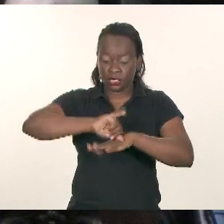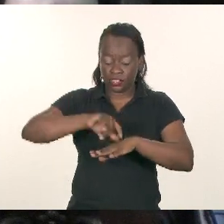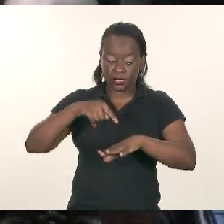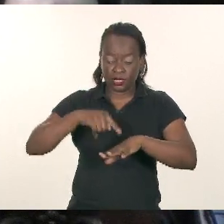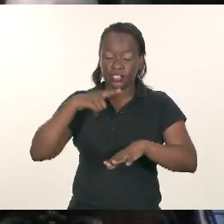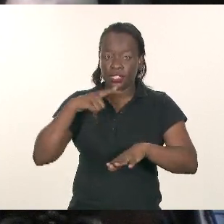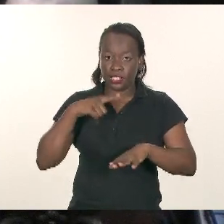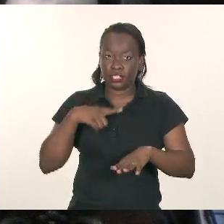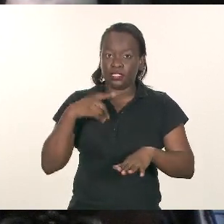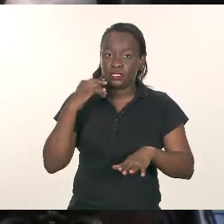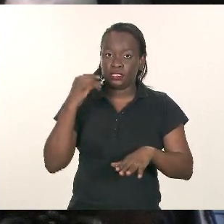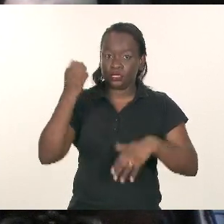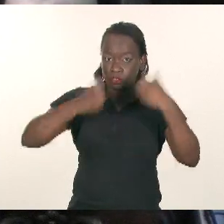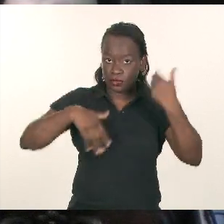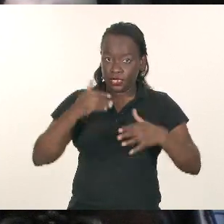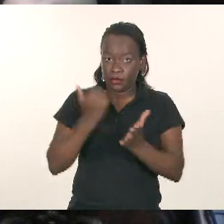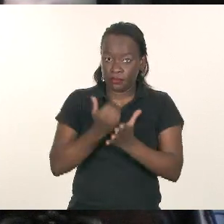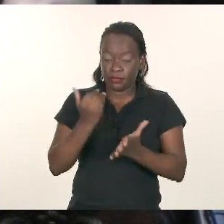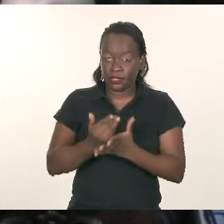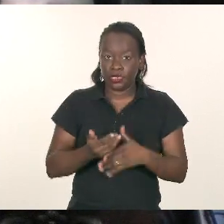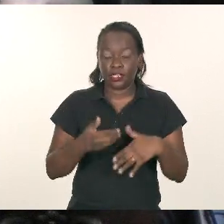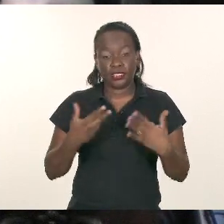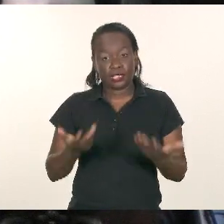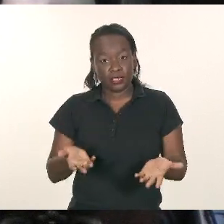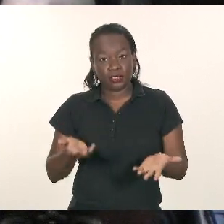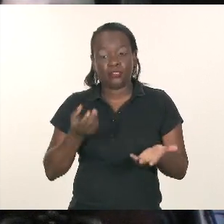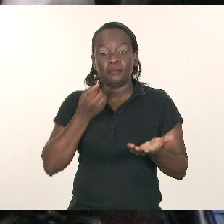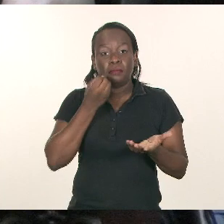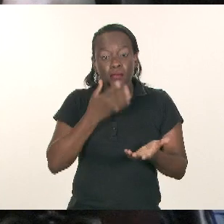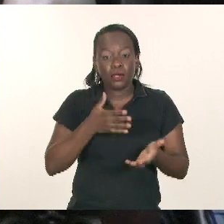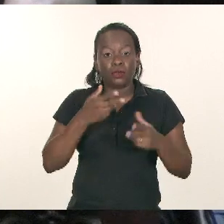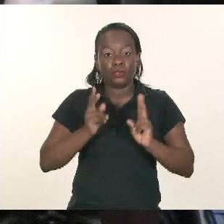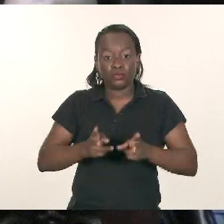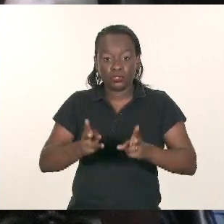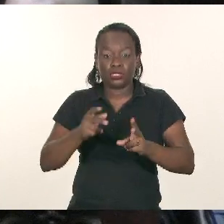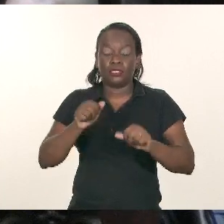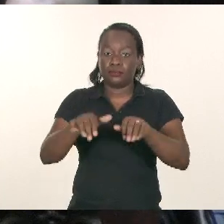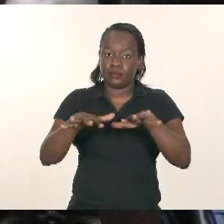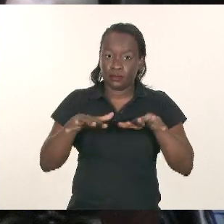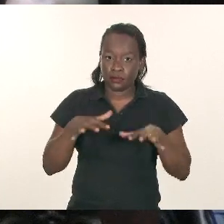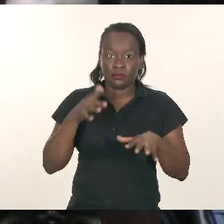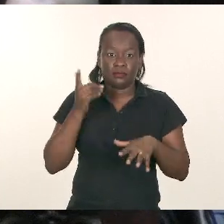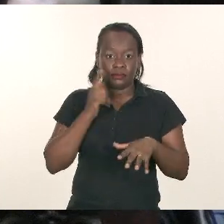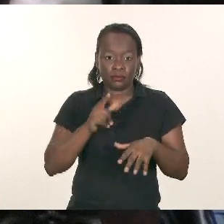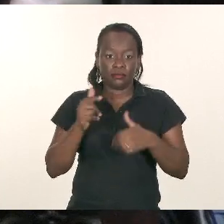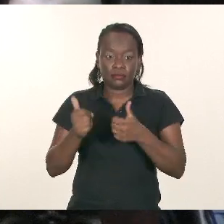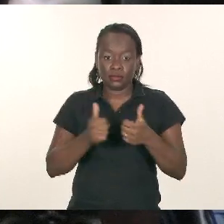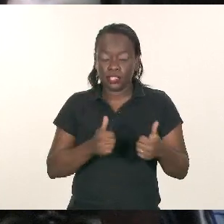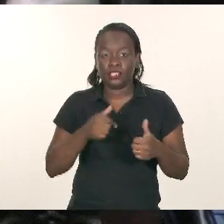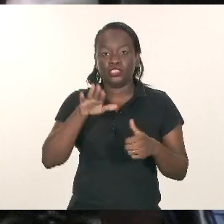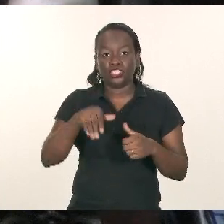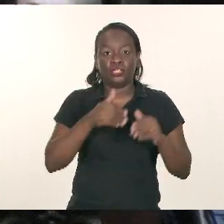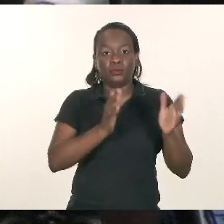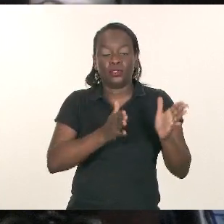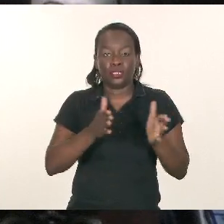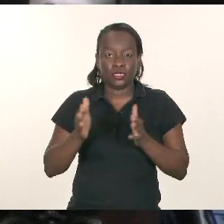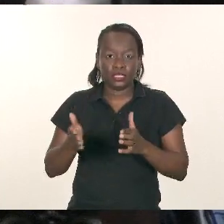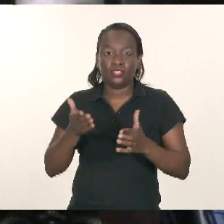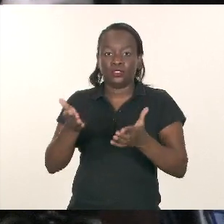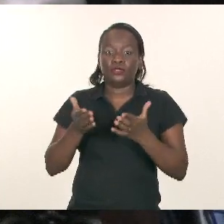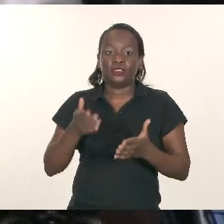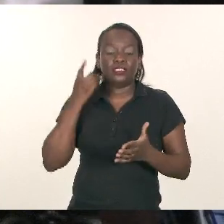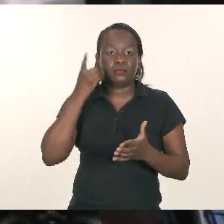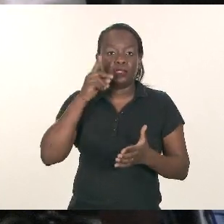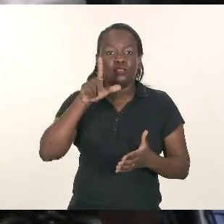destaque, e aí eu, o bom andamento do plenário, chamo os trabalhos à ordem e convoco o